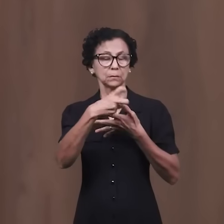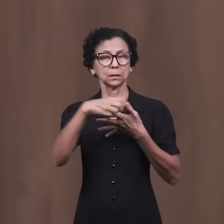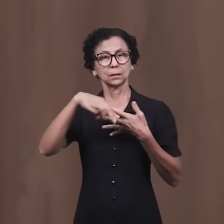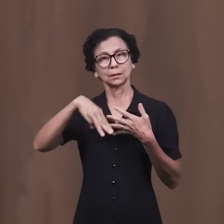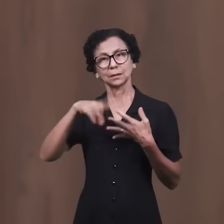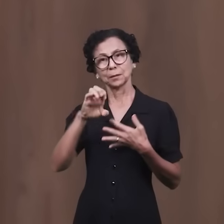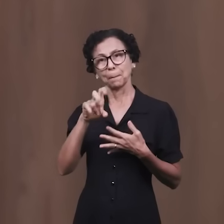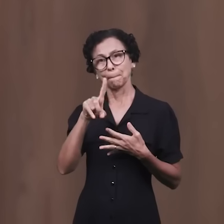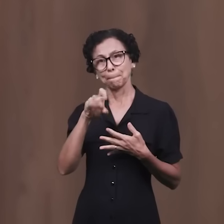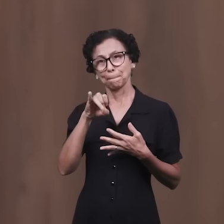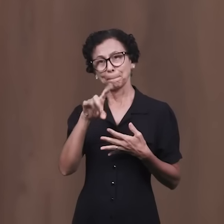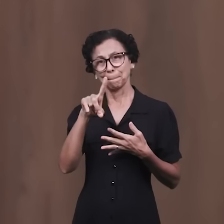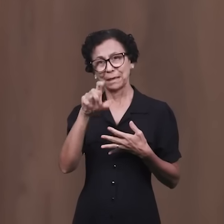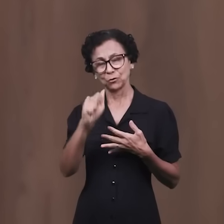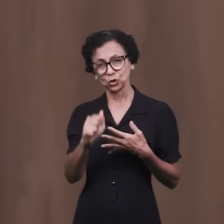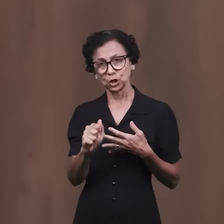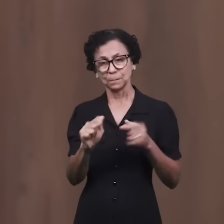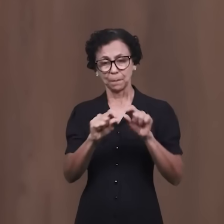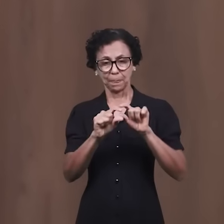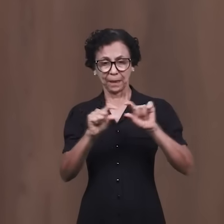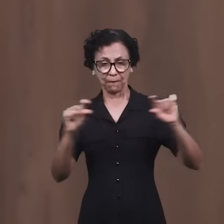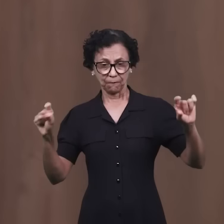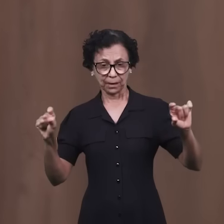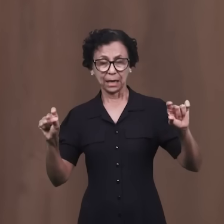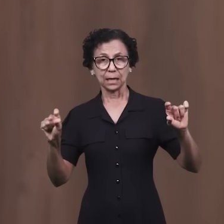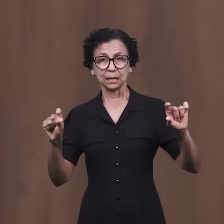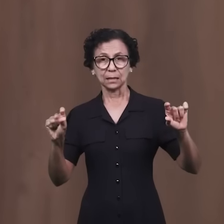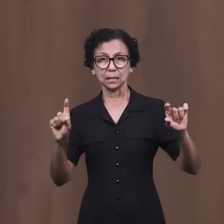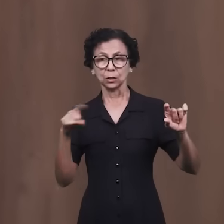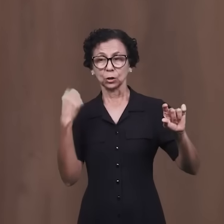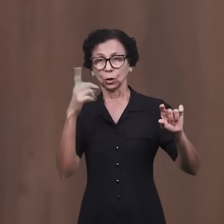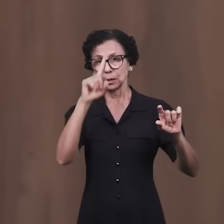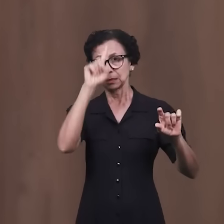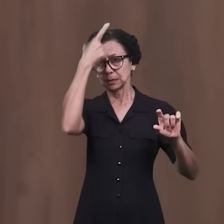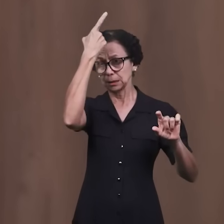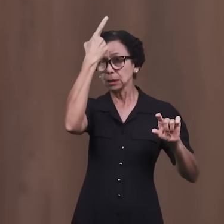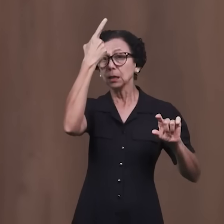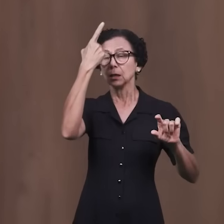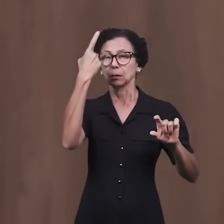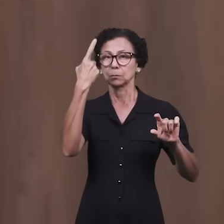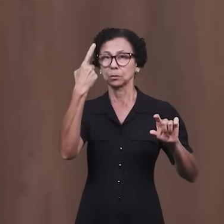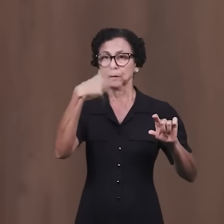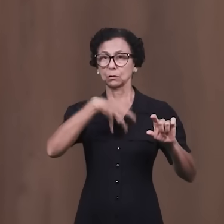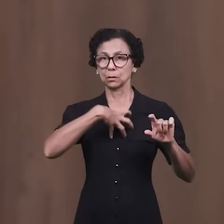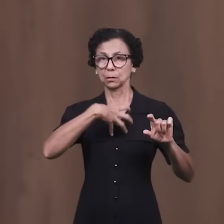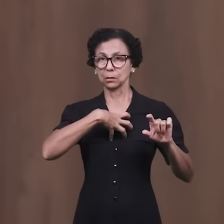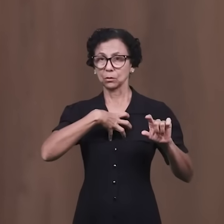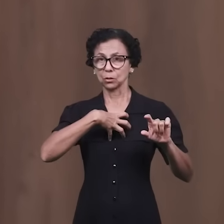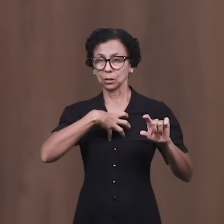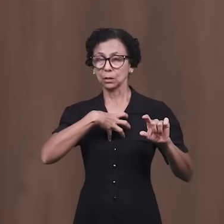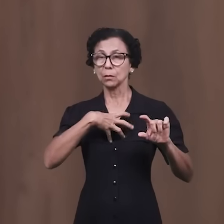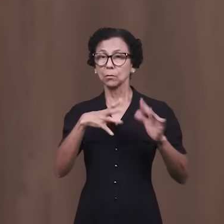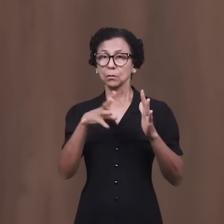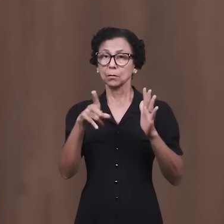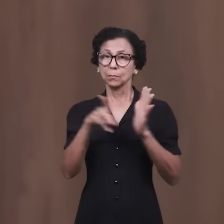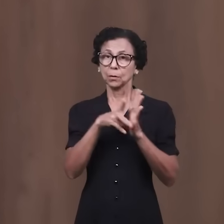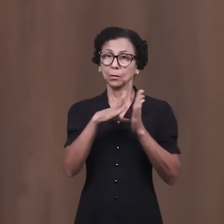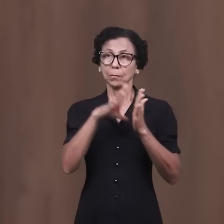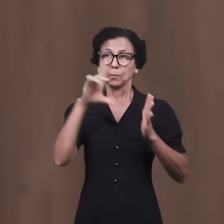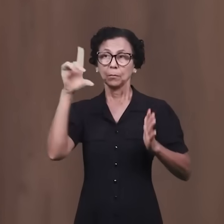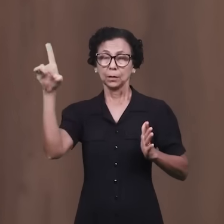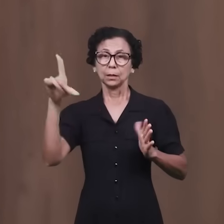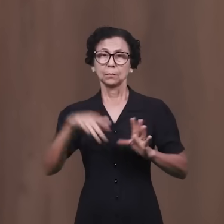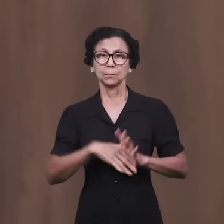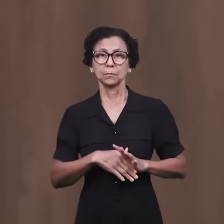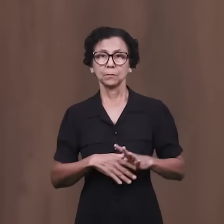é uma frase que nós criamos. A frase é nossa, mas o sentido não, o sentido é bíblico. Veja, quando nós